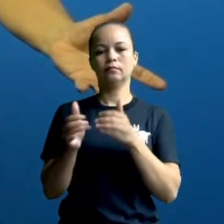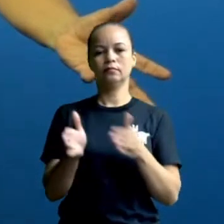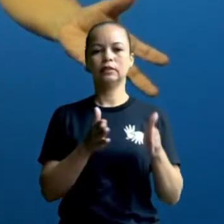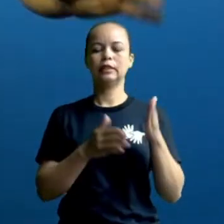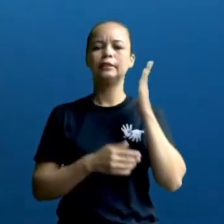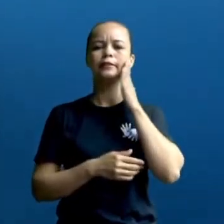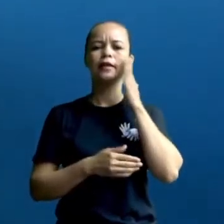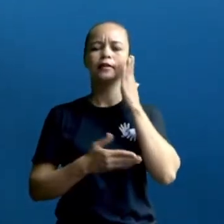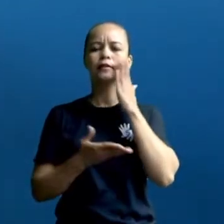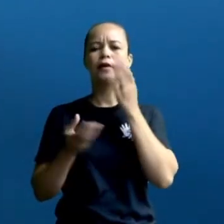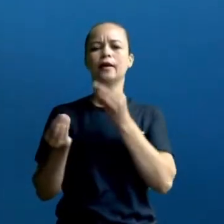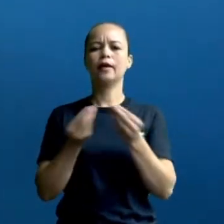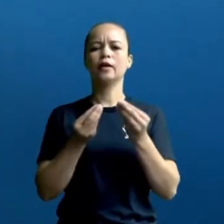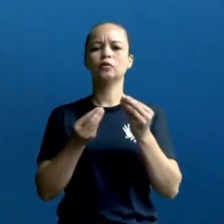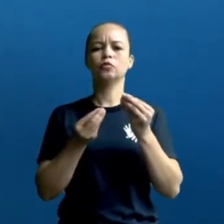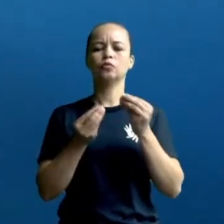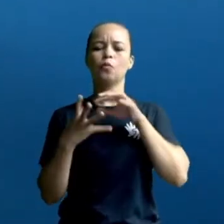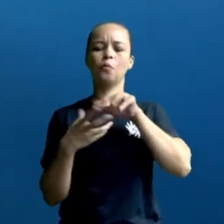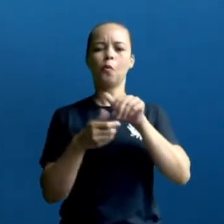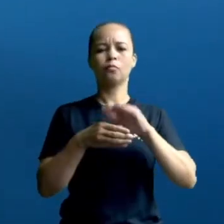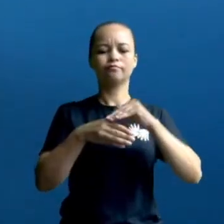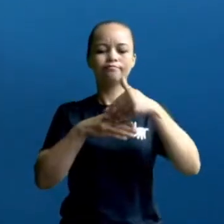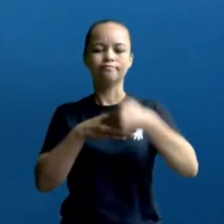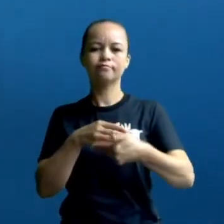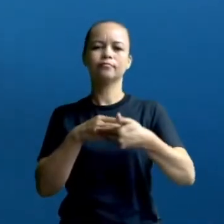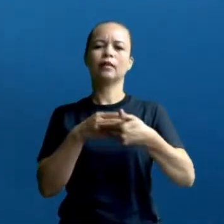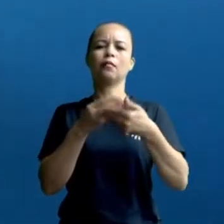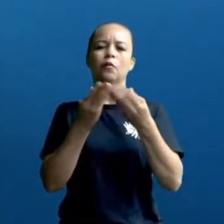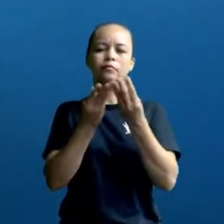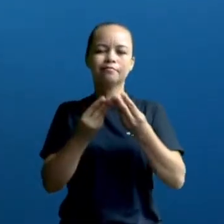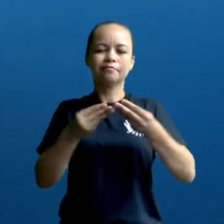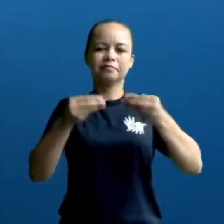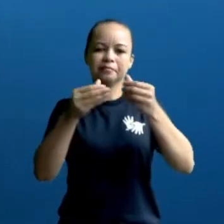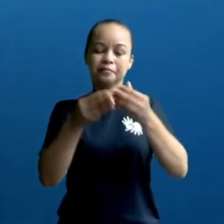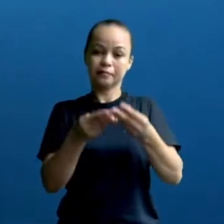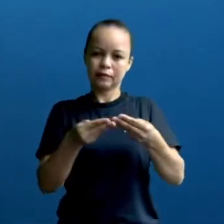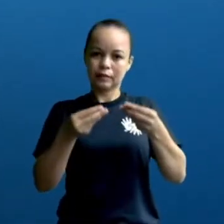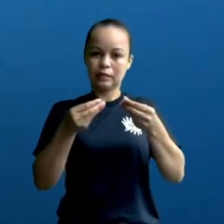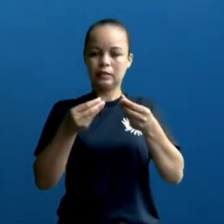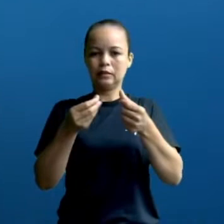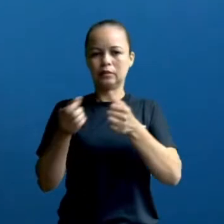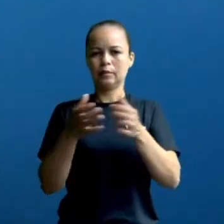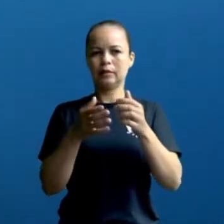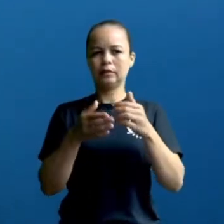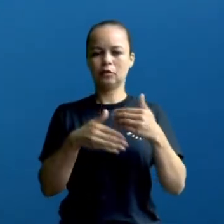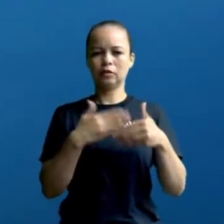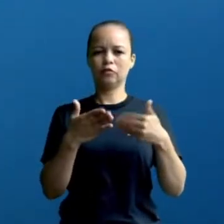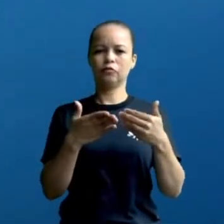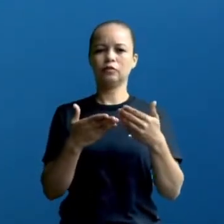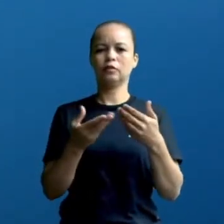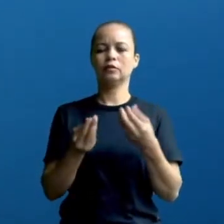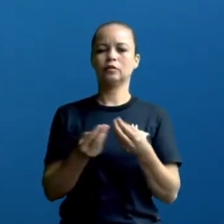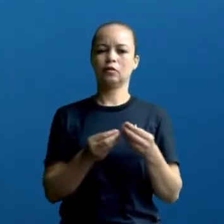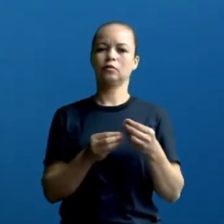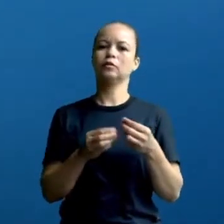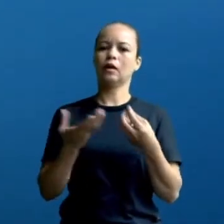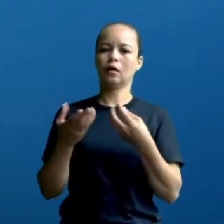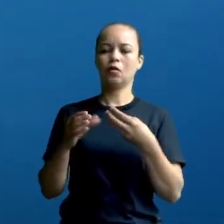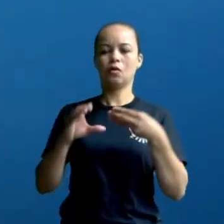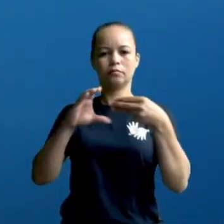compreender e interpretar o mundo externo, esse mundo sensível a partir das nossas funções